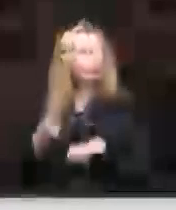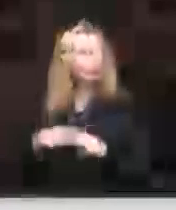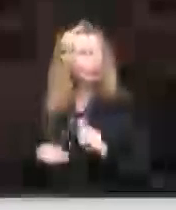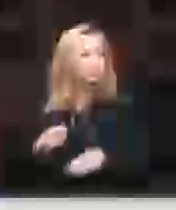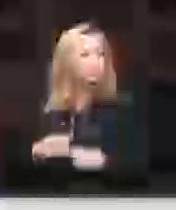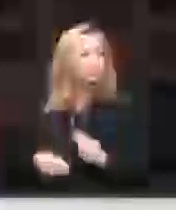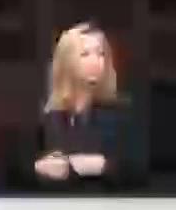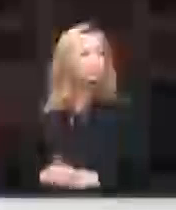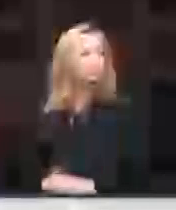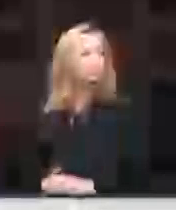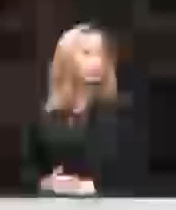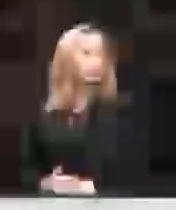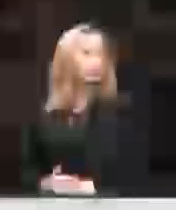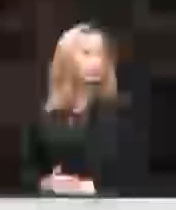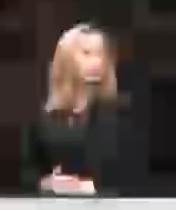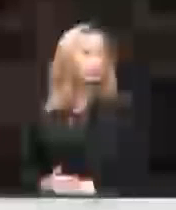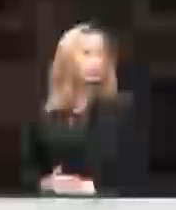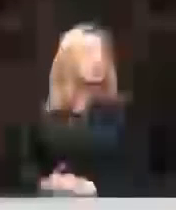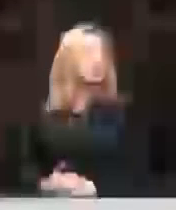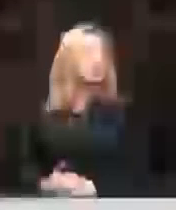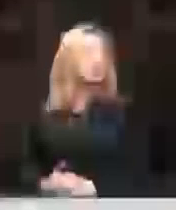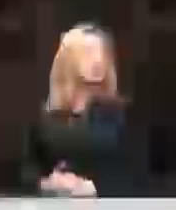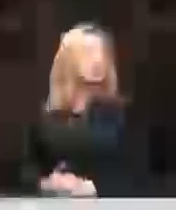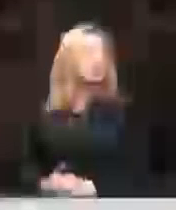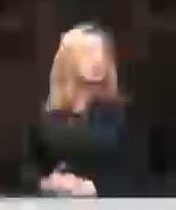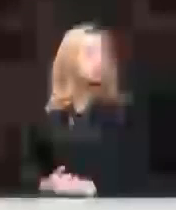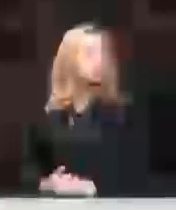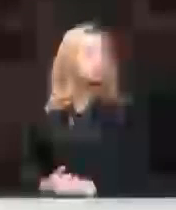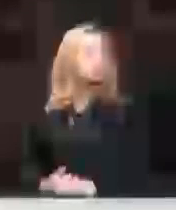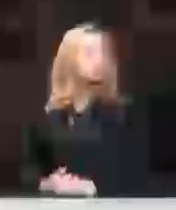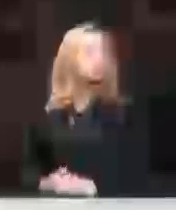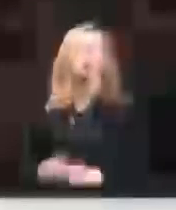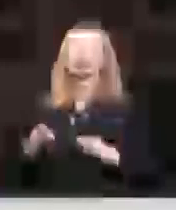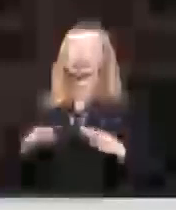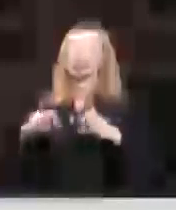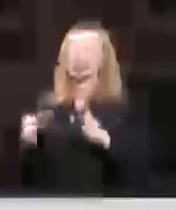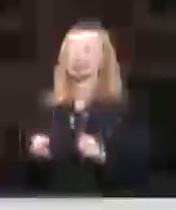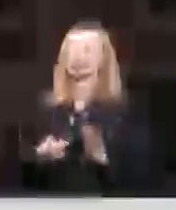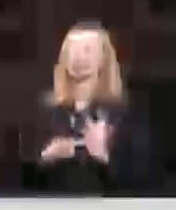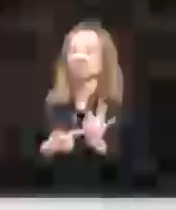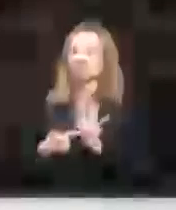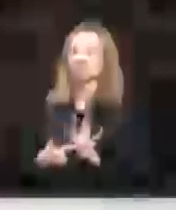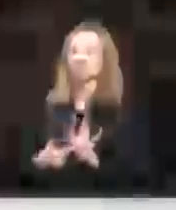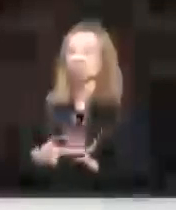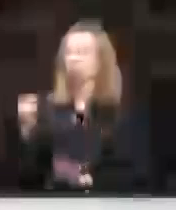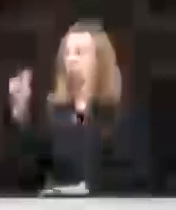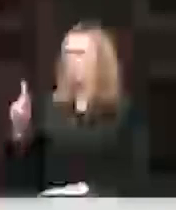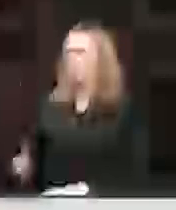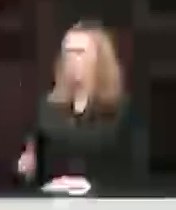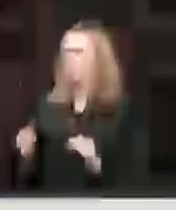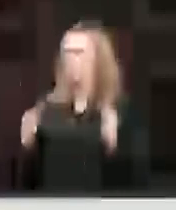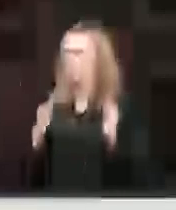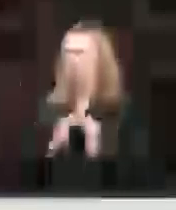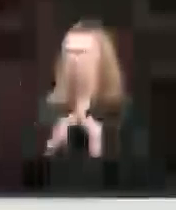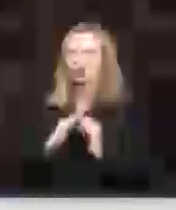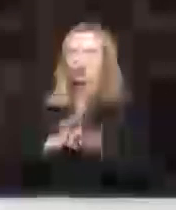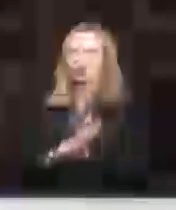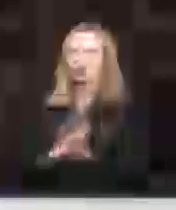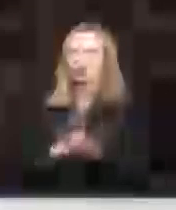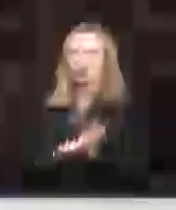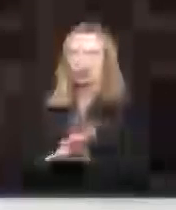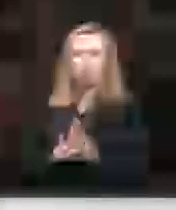o orçamento é autorizativo. Tudo que constar, aprovado por esta casa,